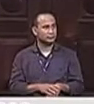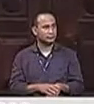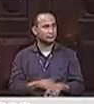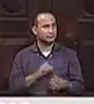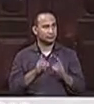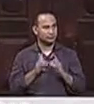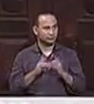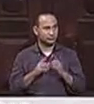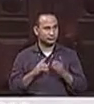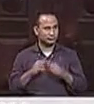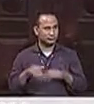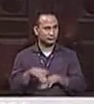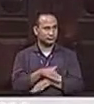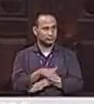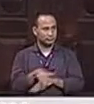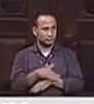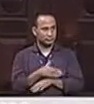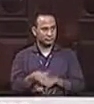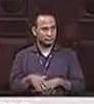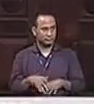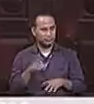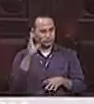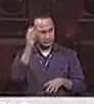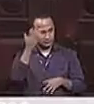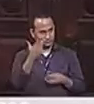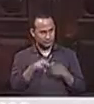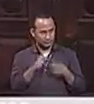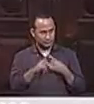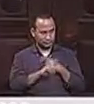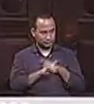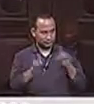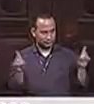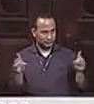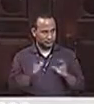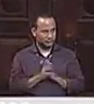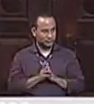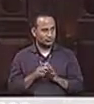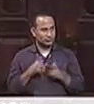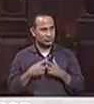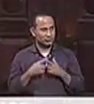estradas, porque isso não vai resolver o problema. Porque